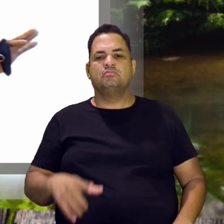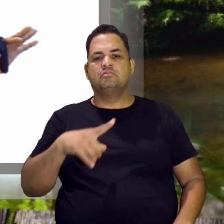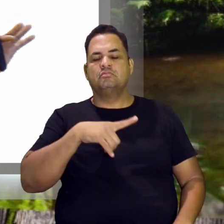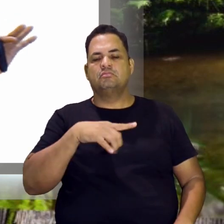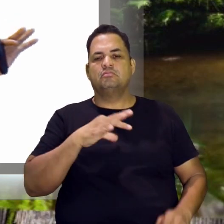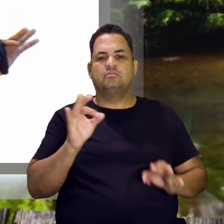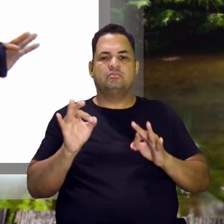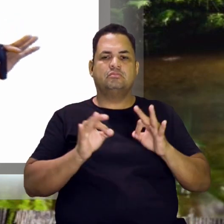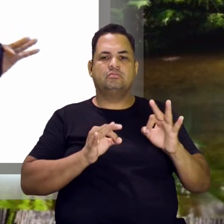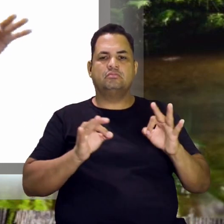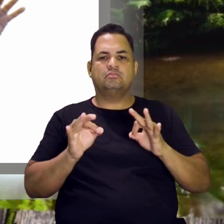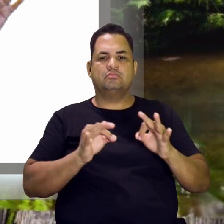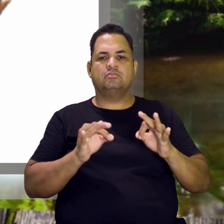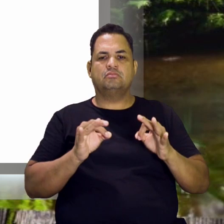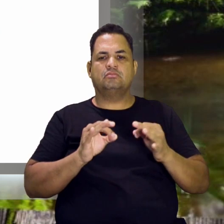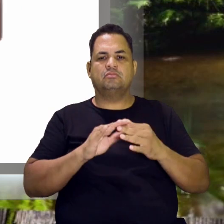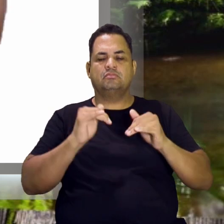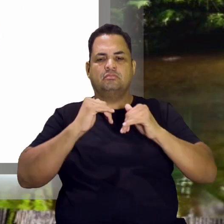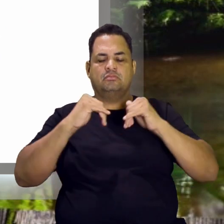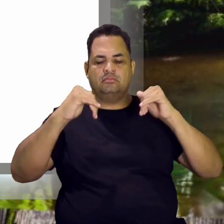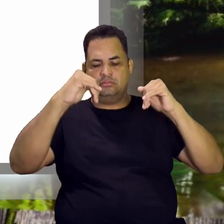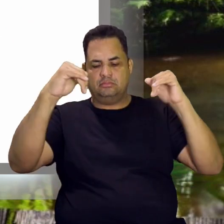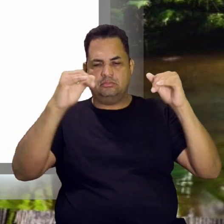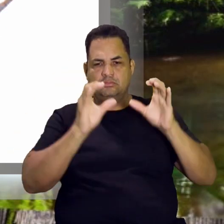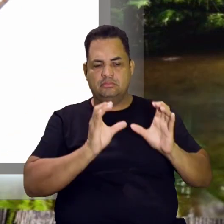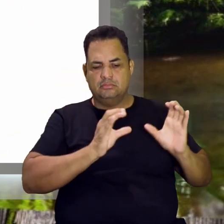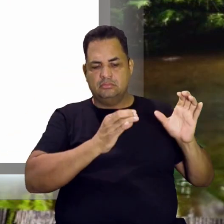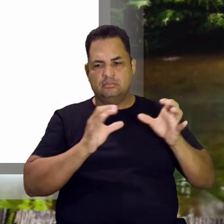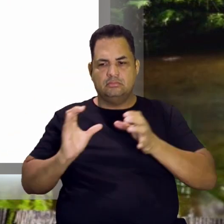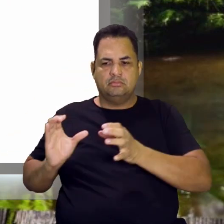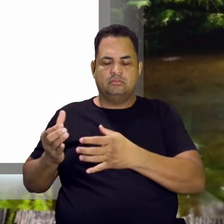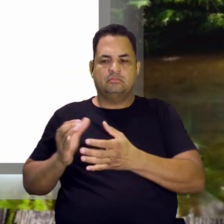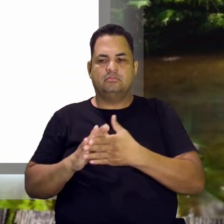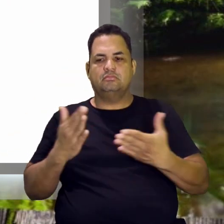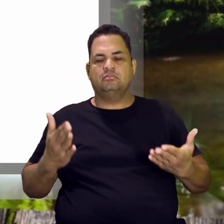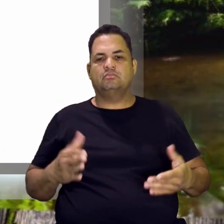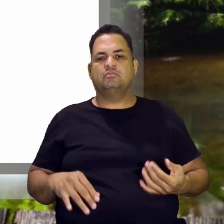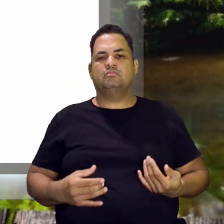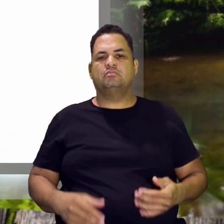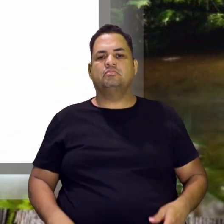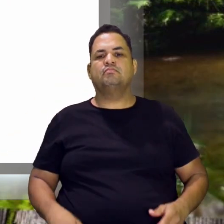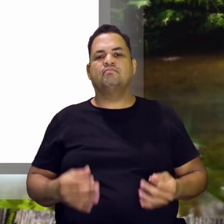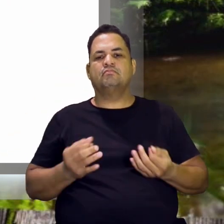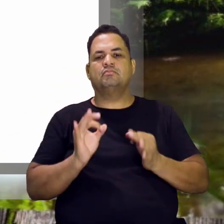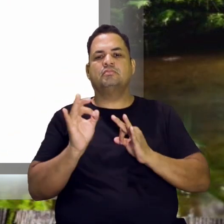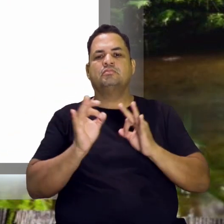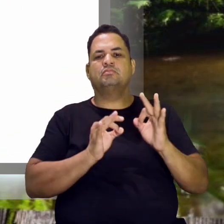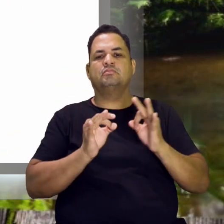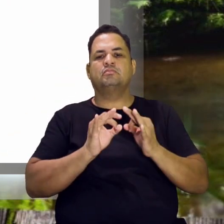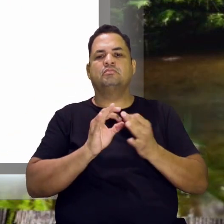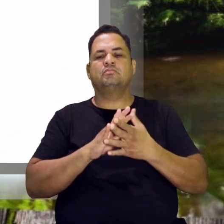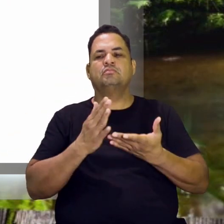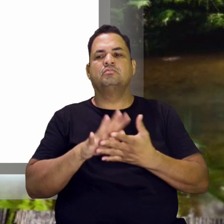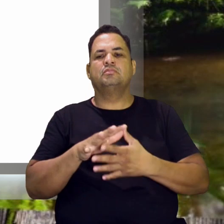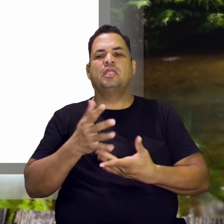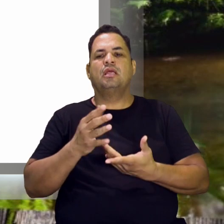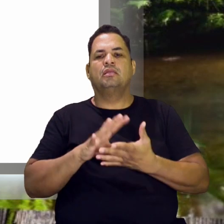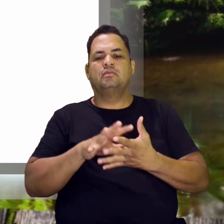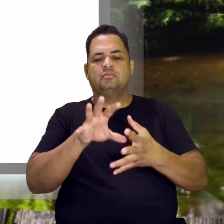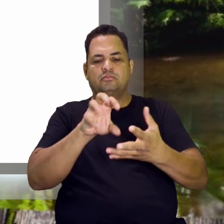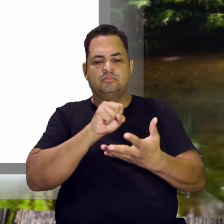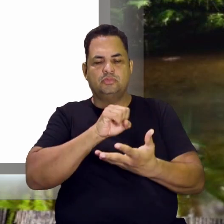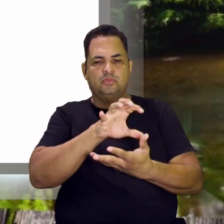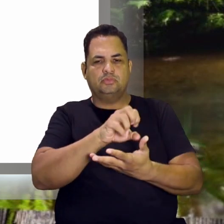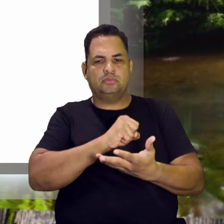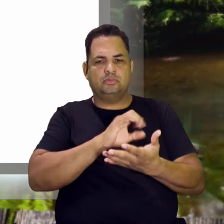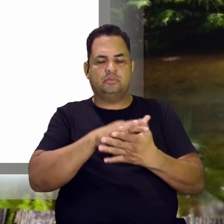das formas de você separar os grupos, né, é justamente pela forma de obtenção dos nutrientes?